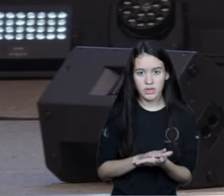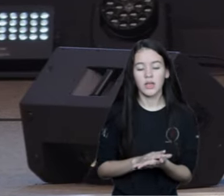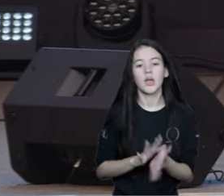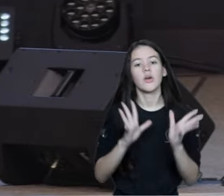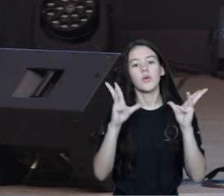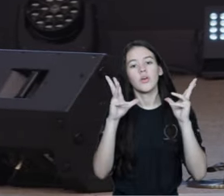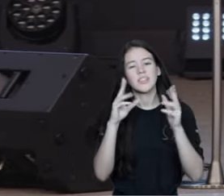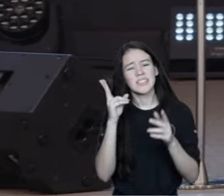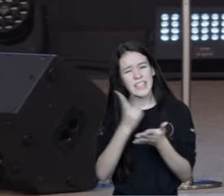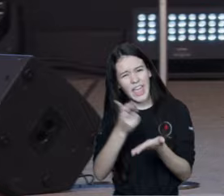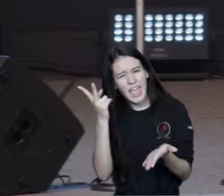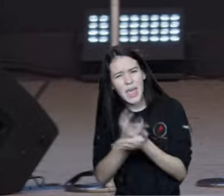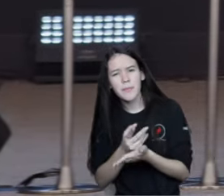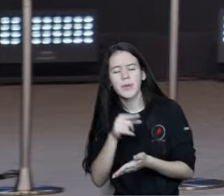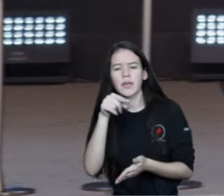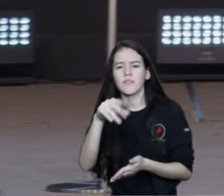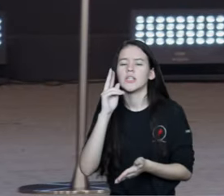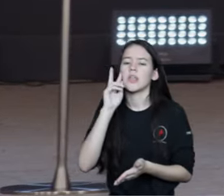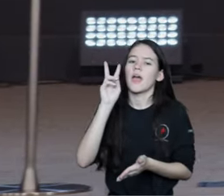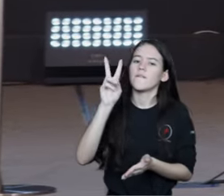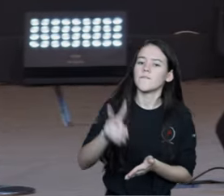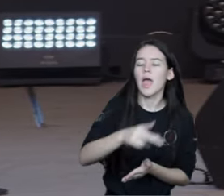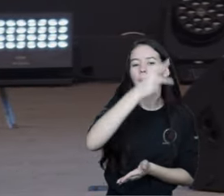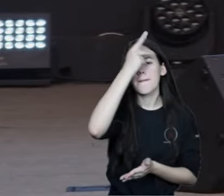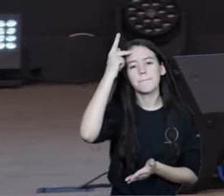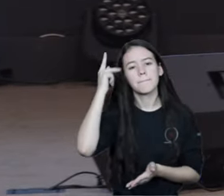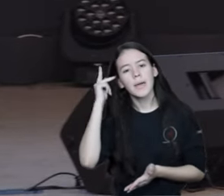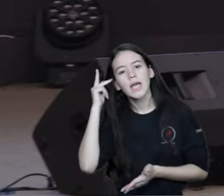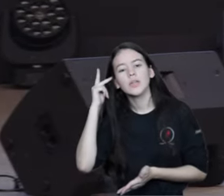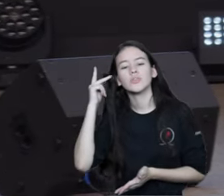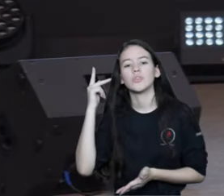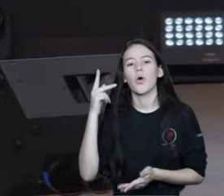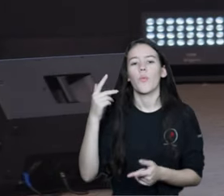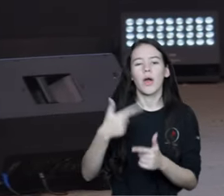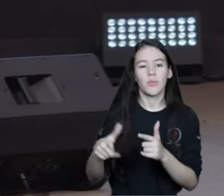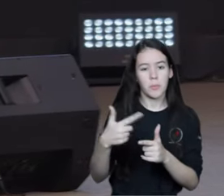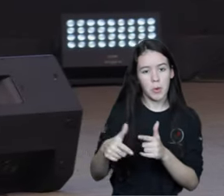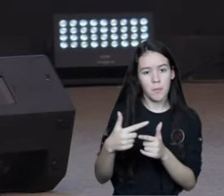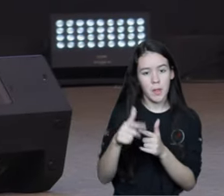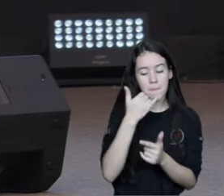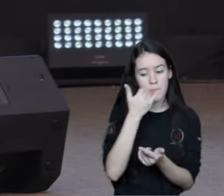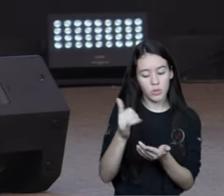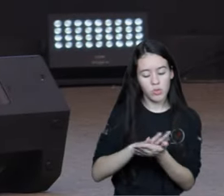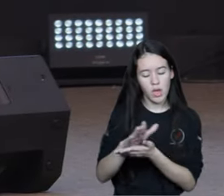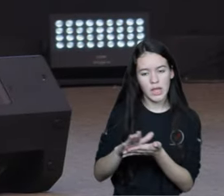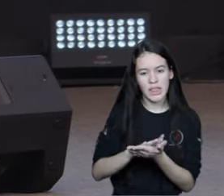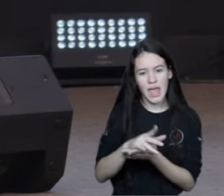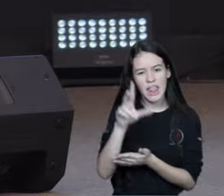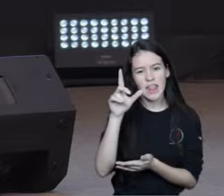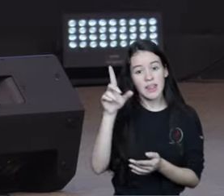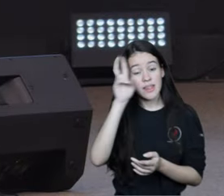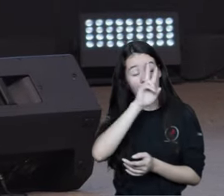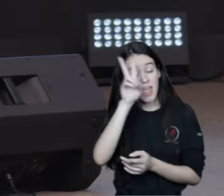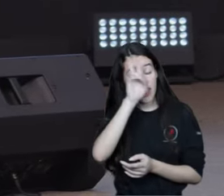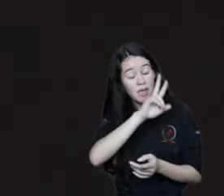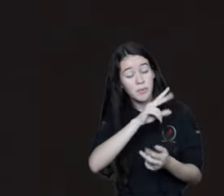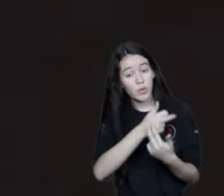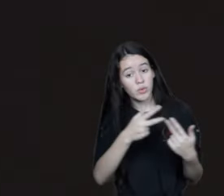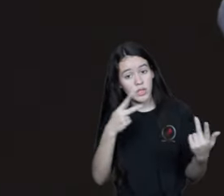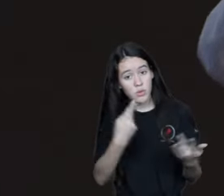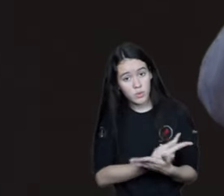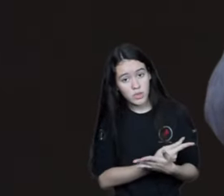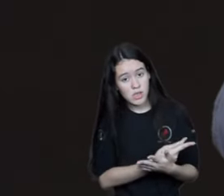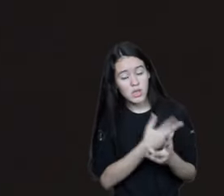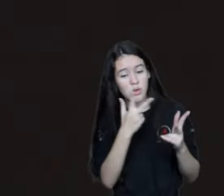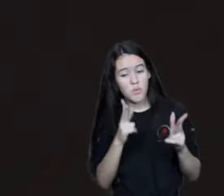todas as vezes que você vê a pessoa envolvida no problema ou lembra do fato é